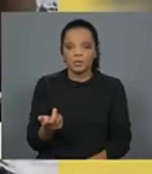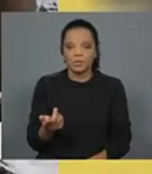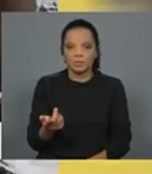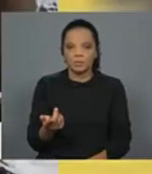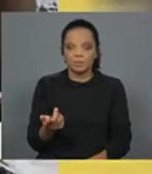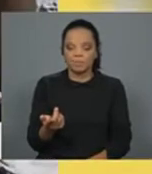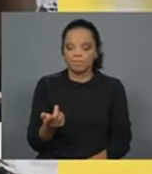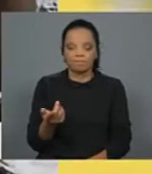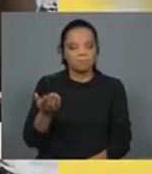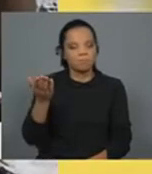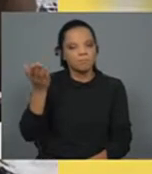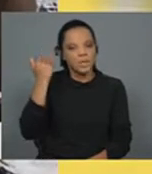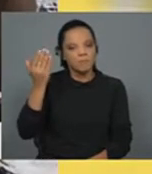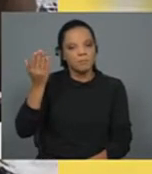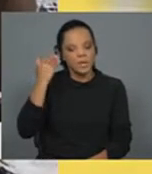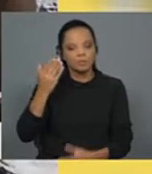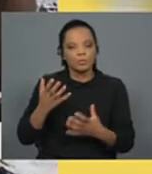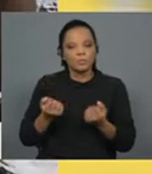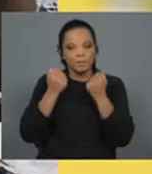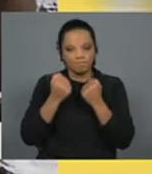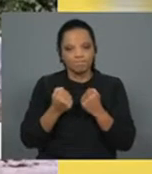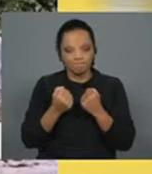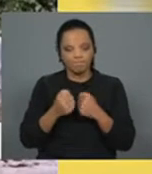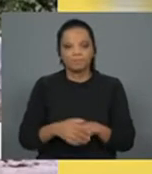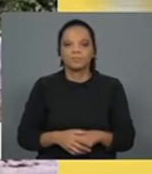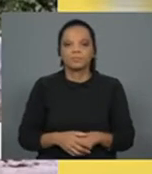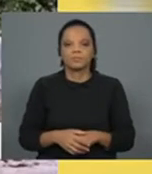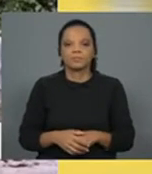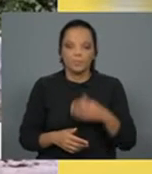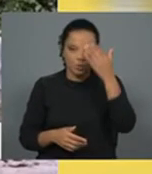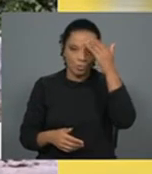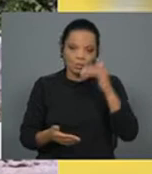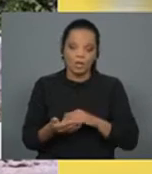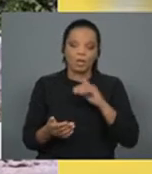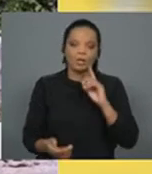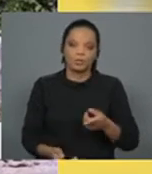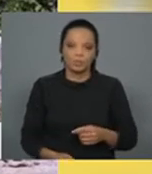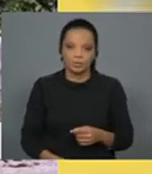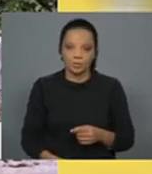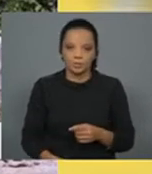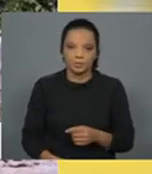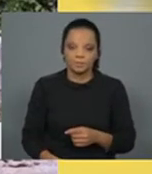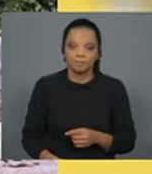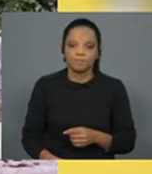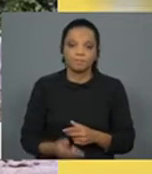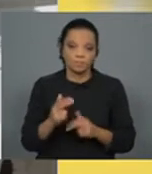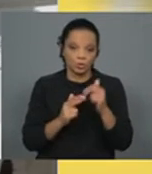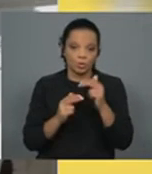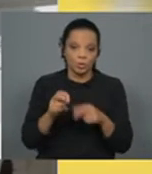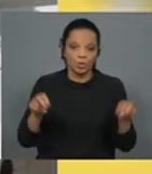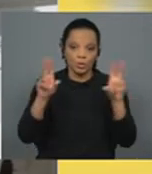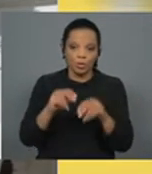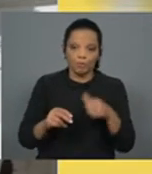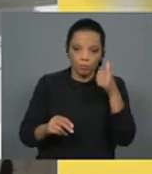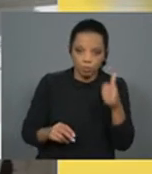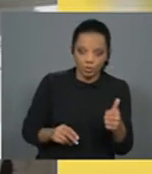estamos muito longe daquilo que seria desejável. Qual é o resultado disto tudo? É que nós temos construções novas que são boas,